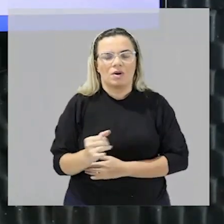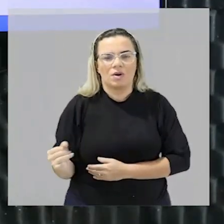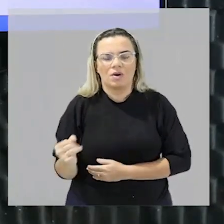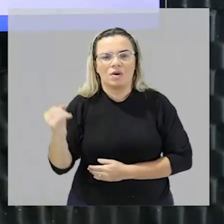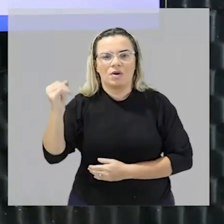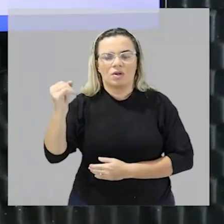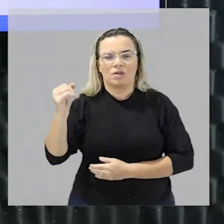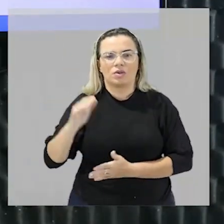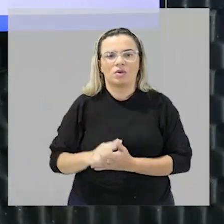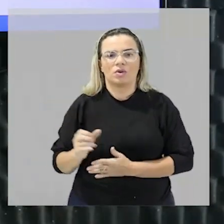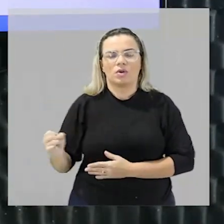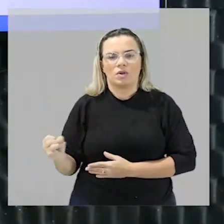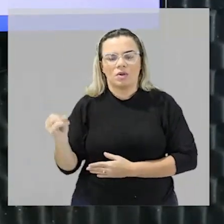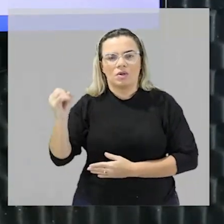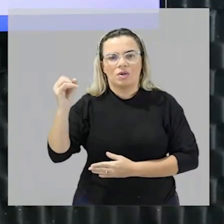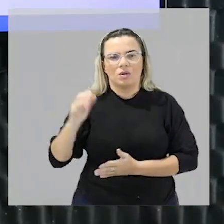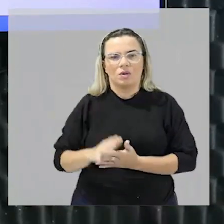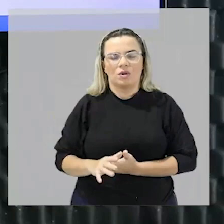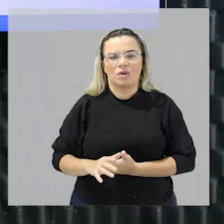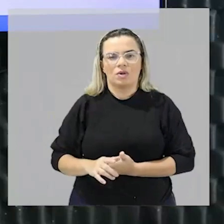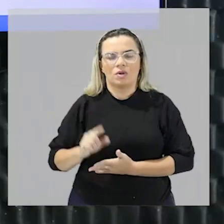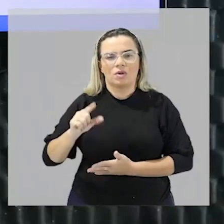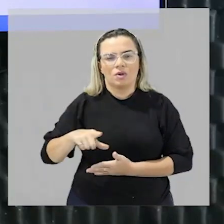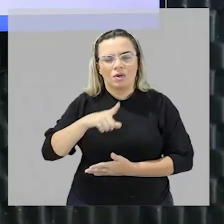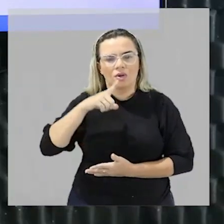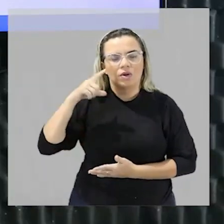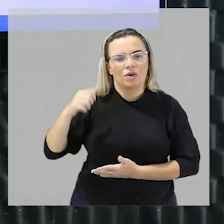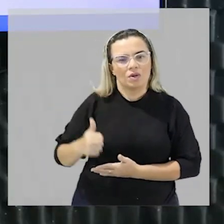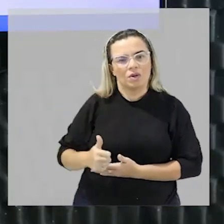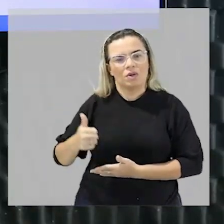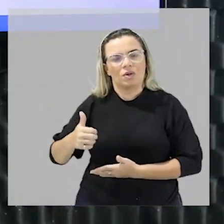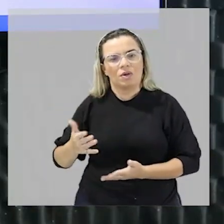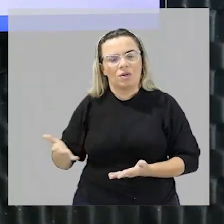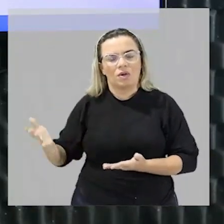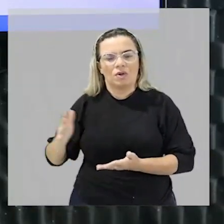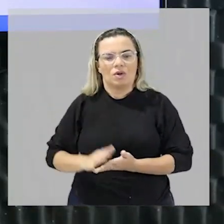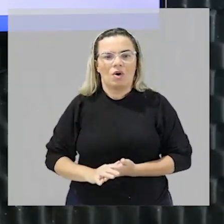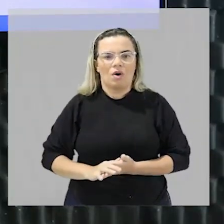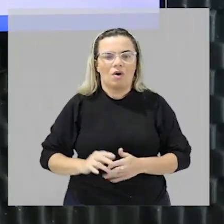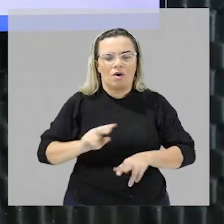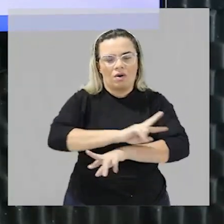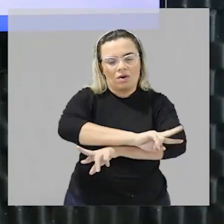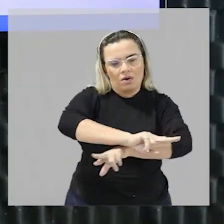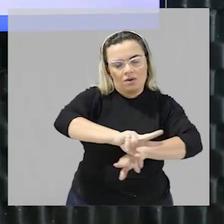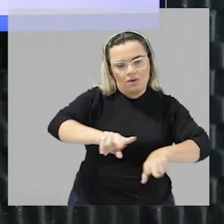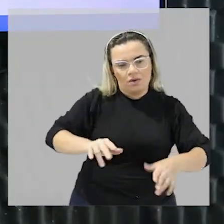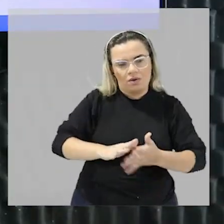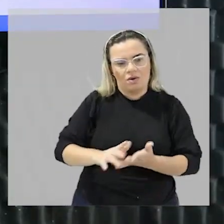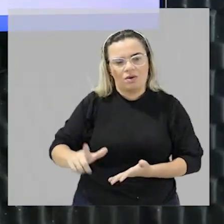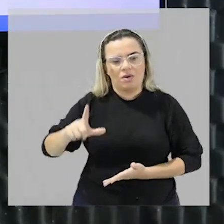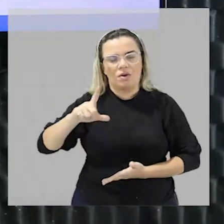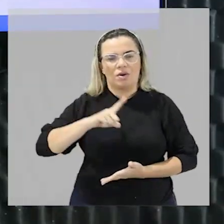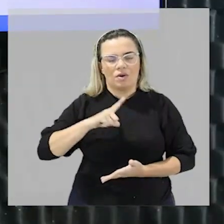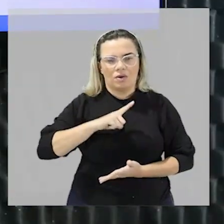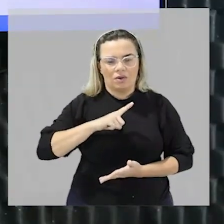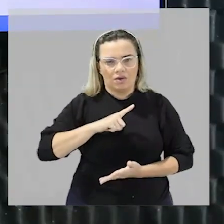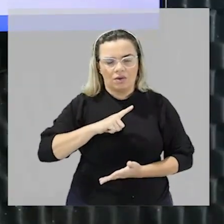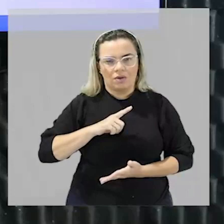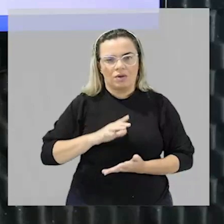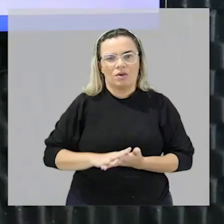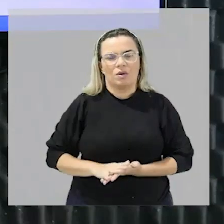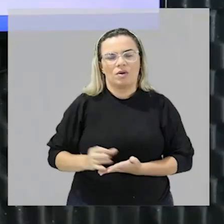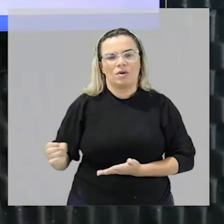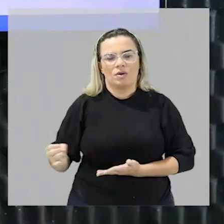Pedro, tá? É preciso observar essas questões, que outros protagonistas tiveram a sua